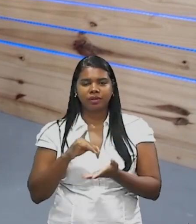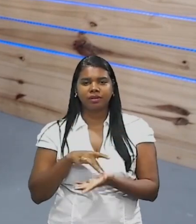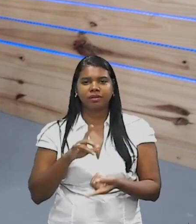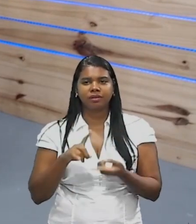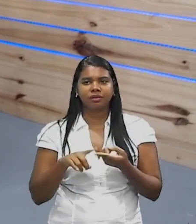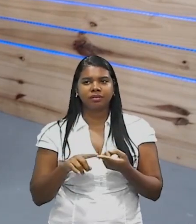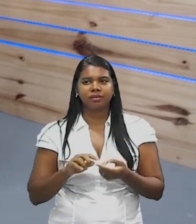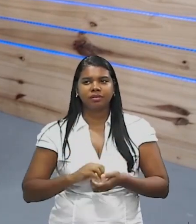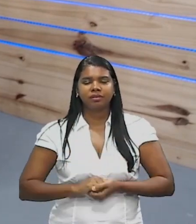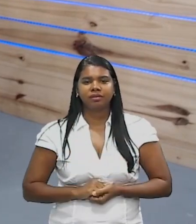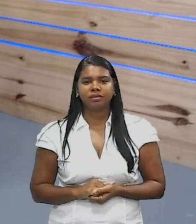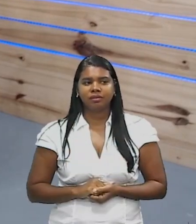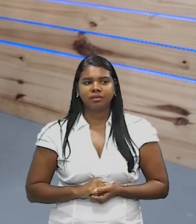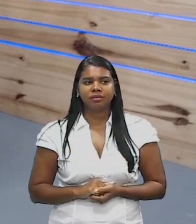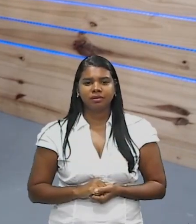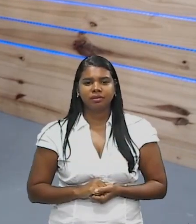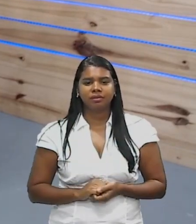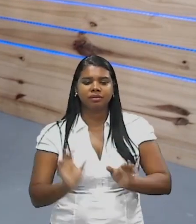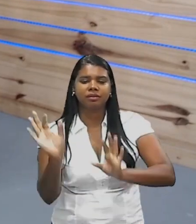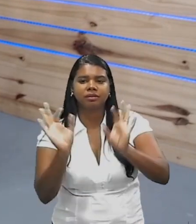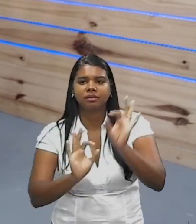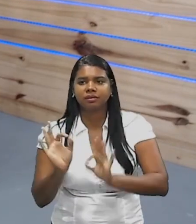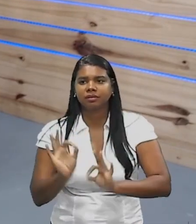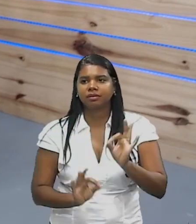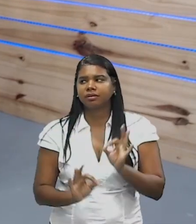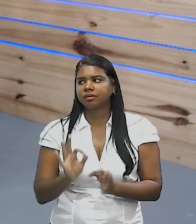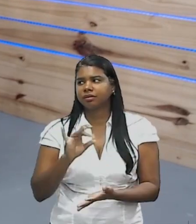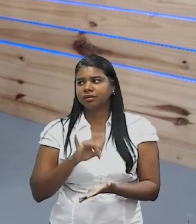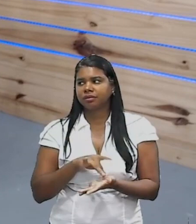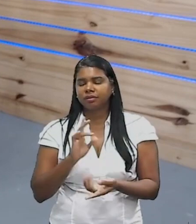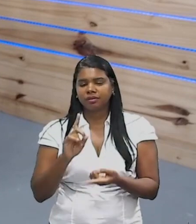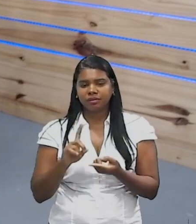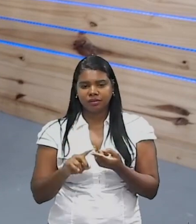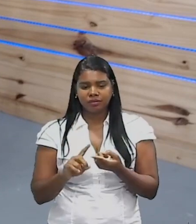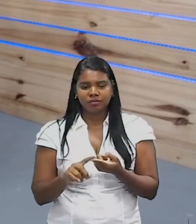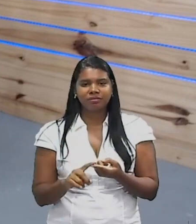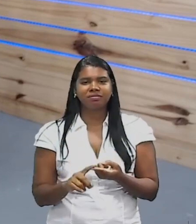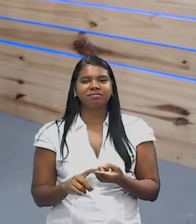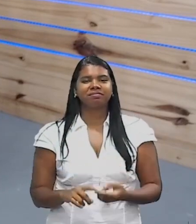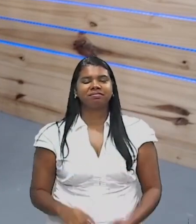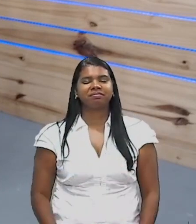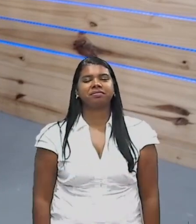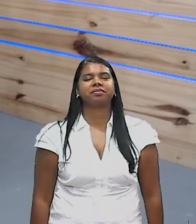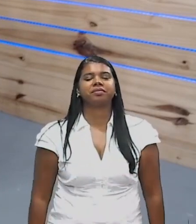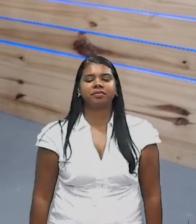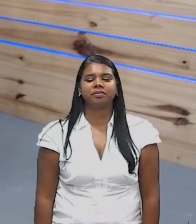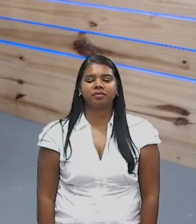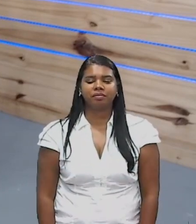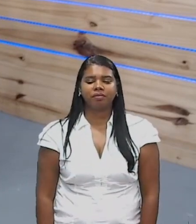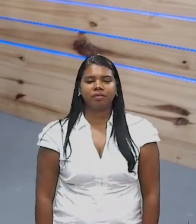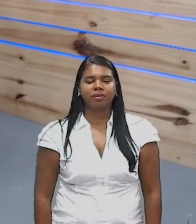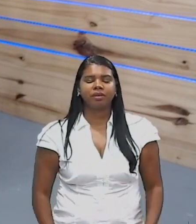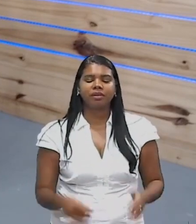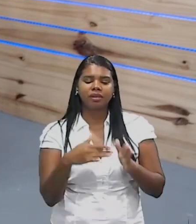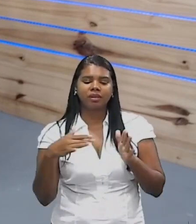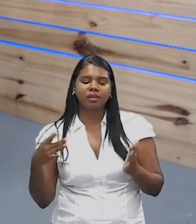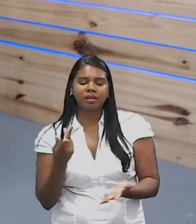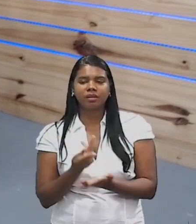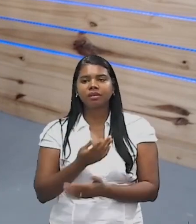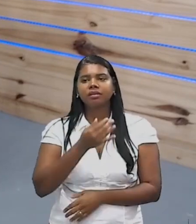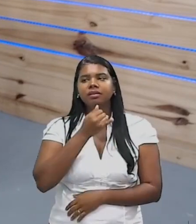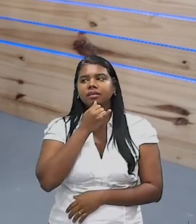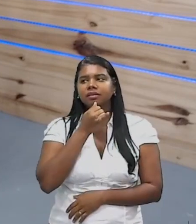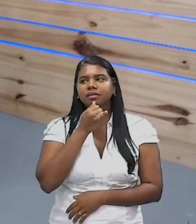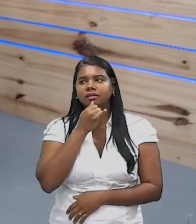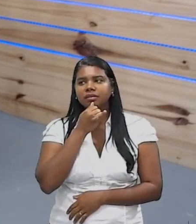a prontidão e tratar aquilo ali para que seja realmente resolvido. Exatamente. Uma não conformidade, existe, por exemplo, defeitos,